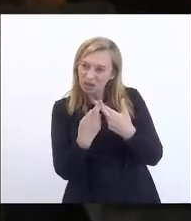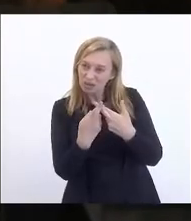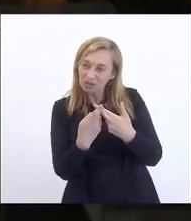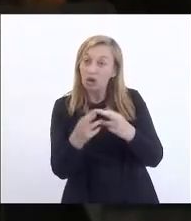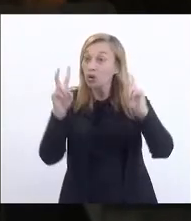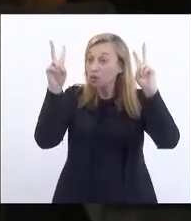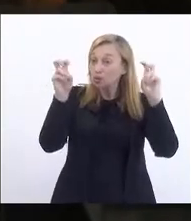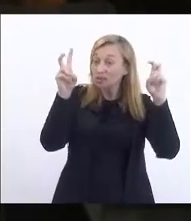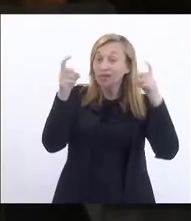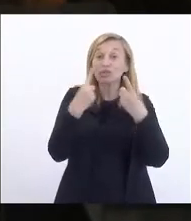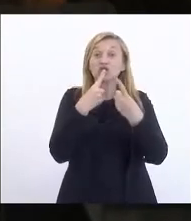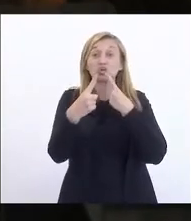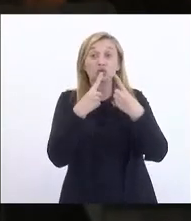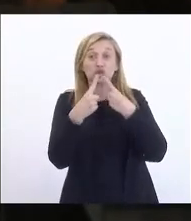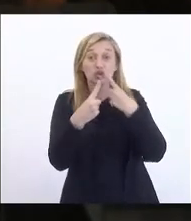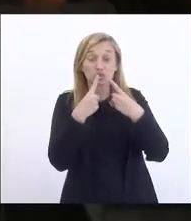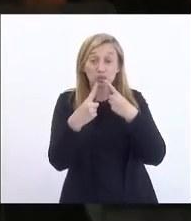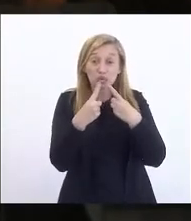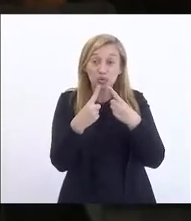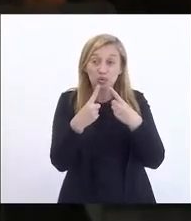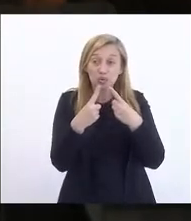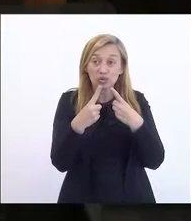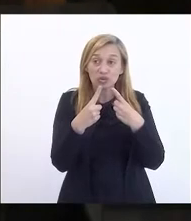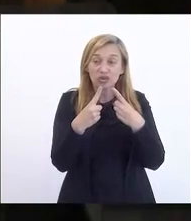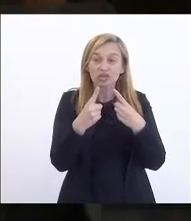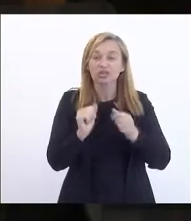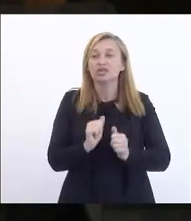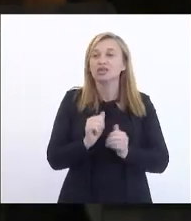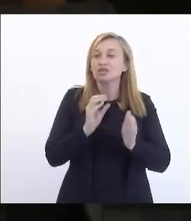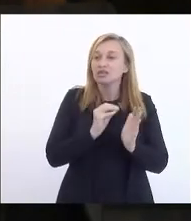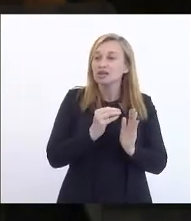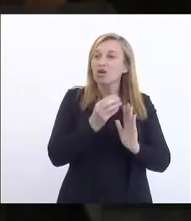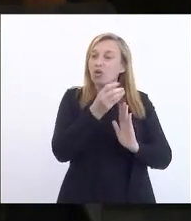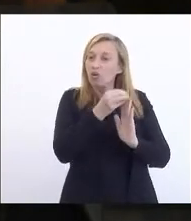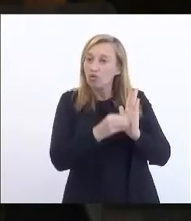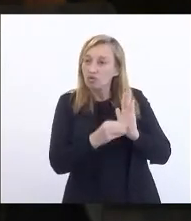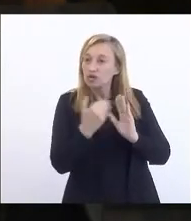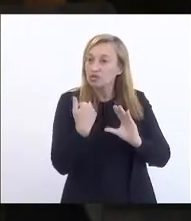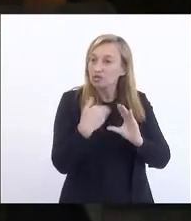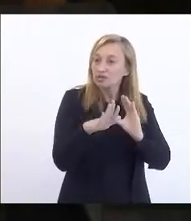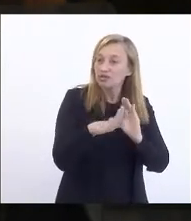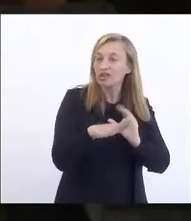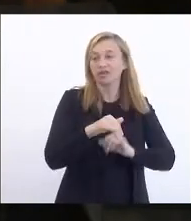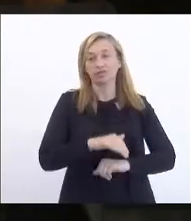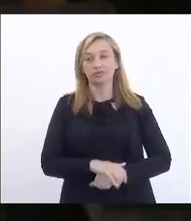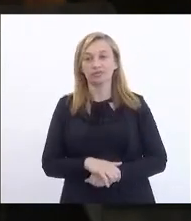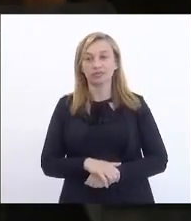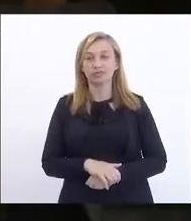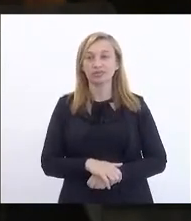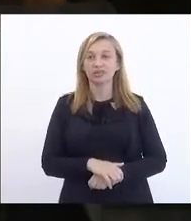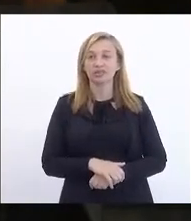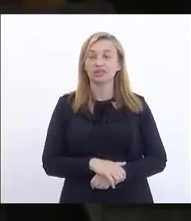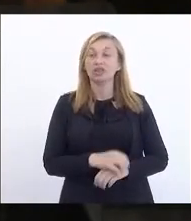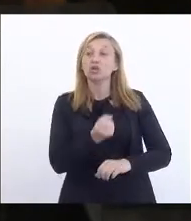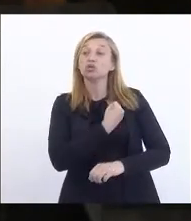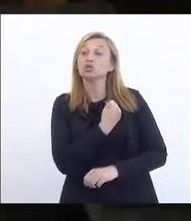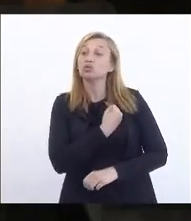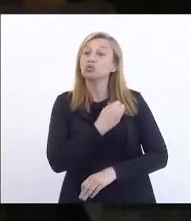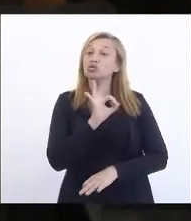temas debatidos, expedimos ofícios que nos dessem dados